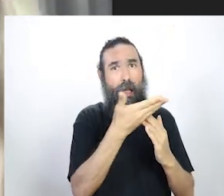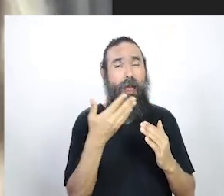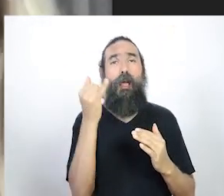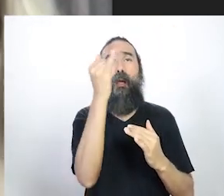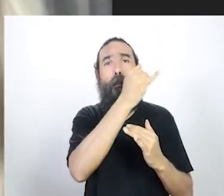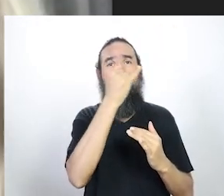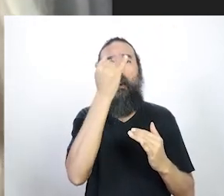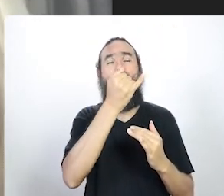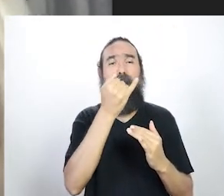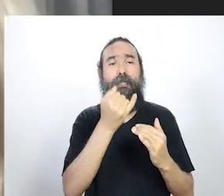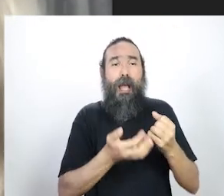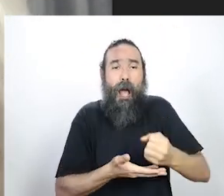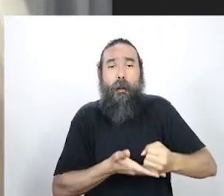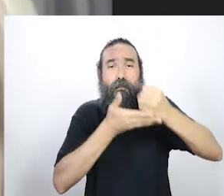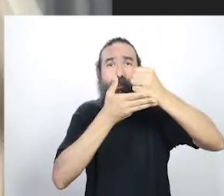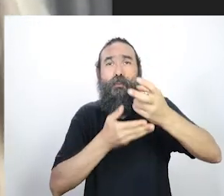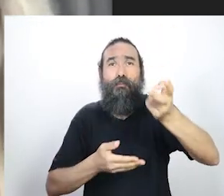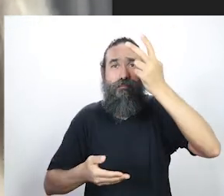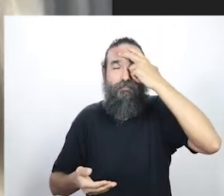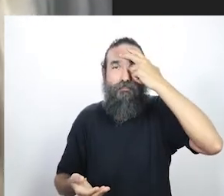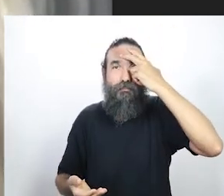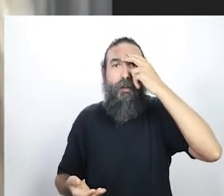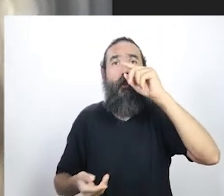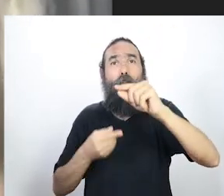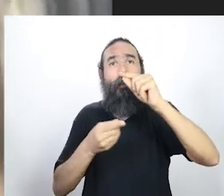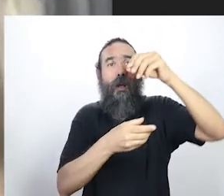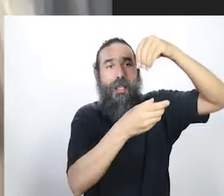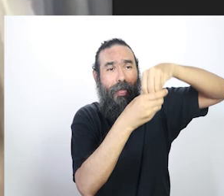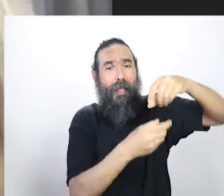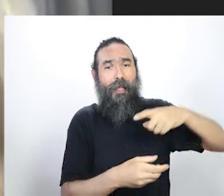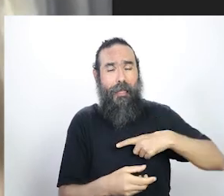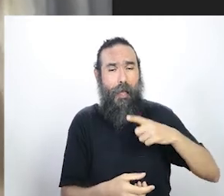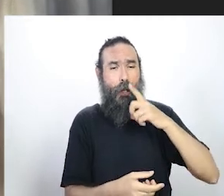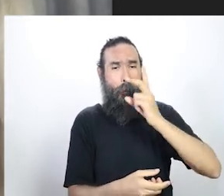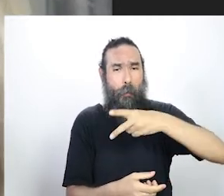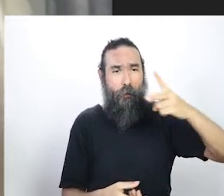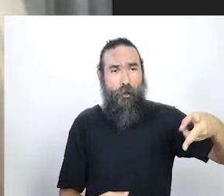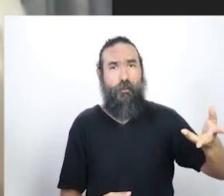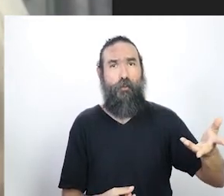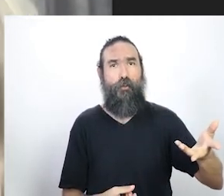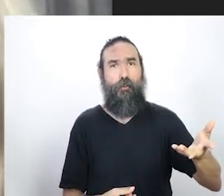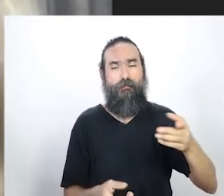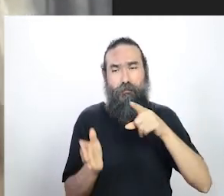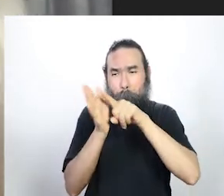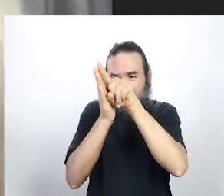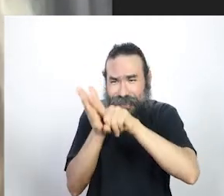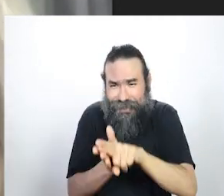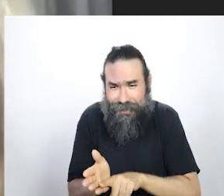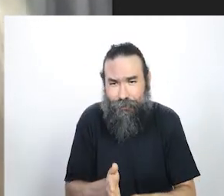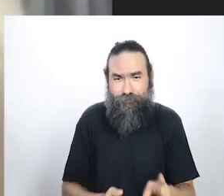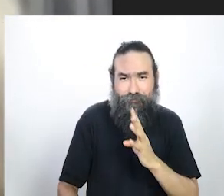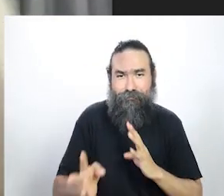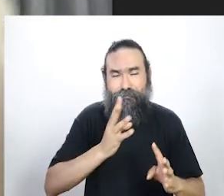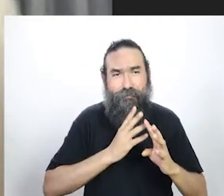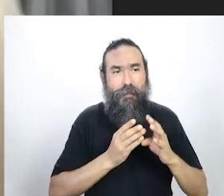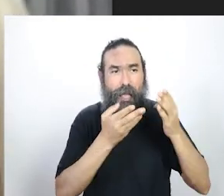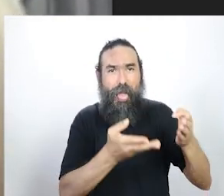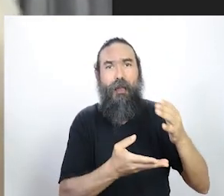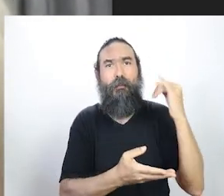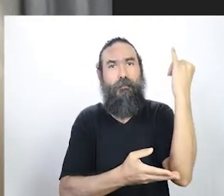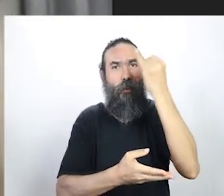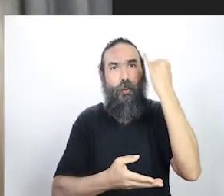são plataformas culturais naturais, onde temos professores, pesquisadores, comunidade externa, os alunos, os técnicos,